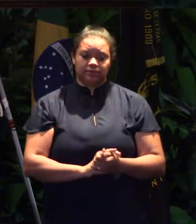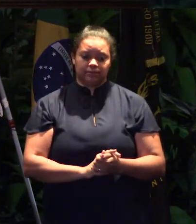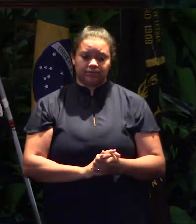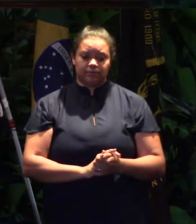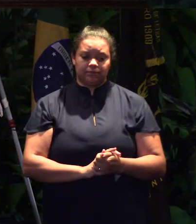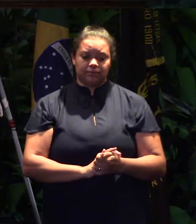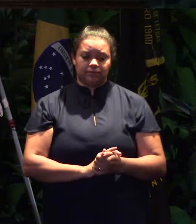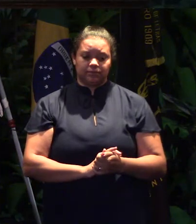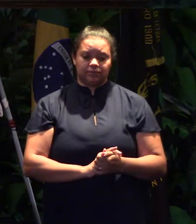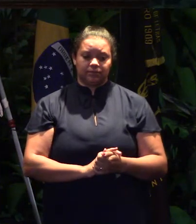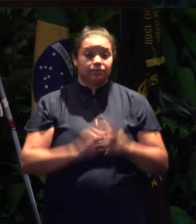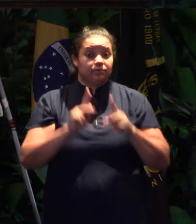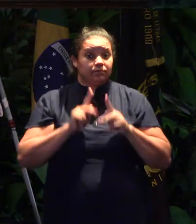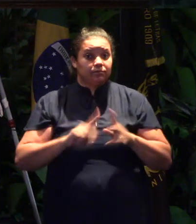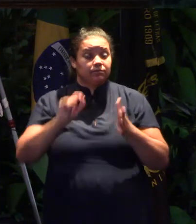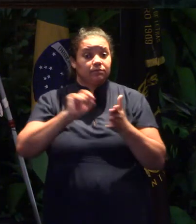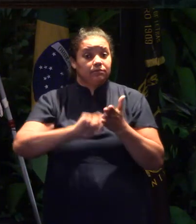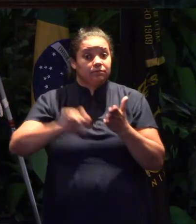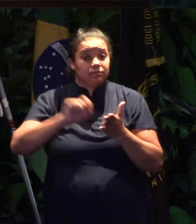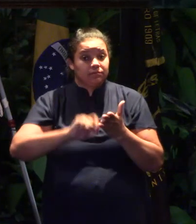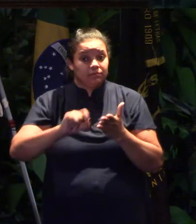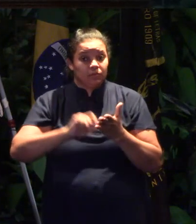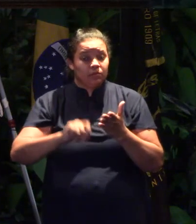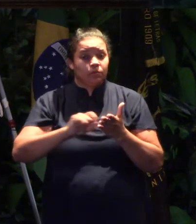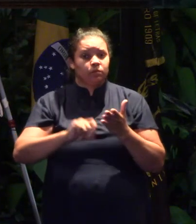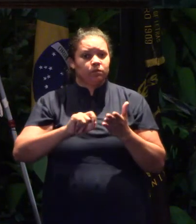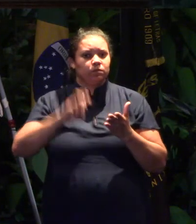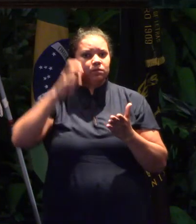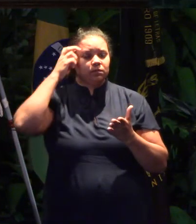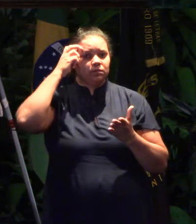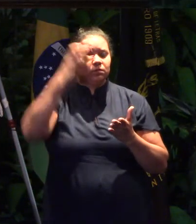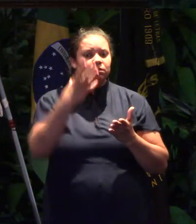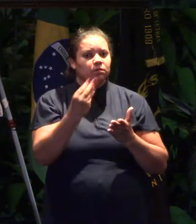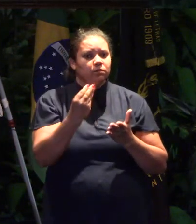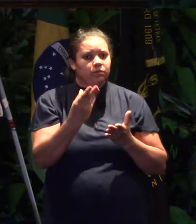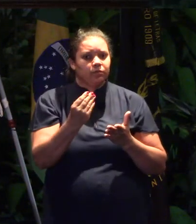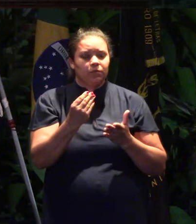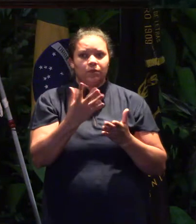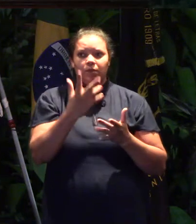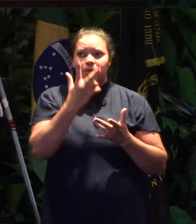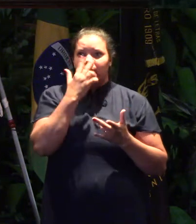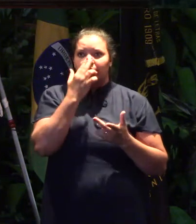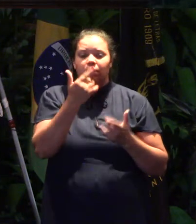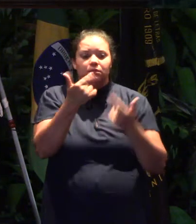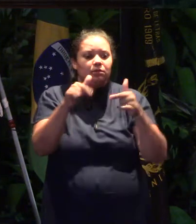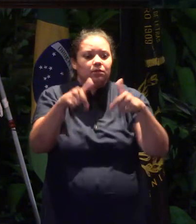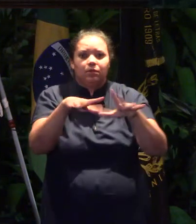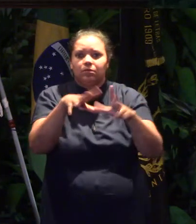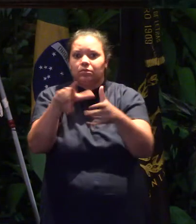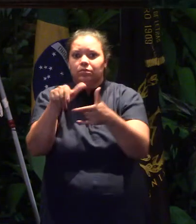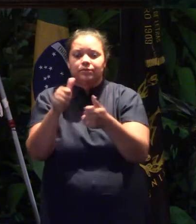é uma pessoa, um escritor, né, que um erudito, um escritor que quase sobrenatural, né, naquilo